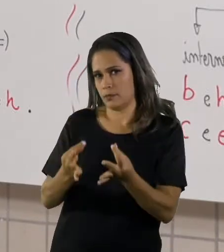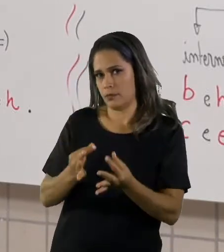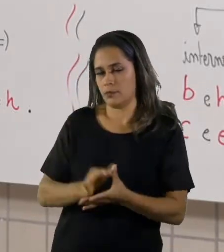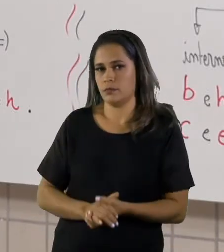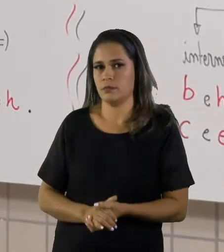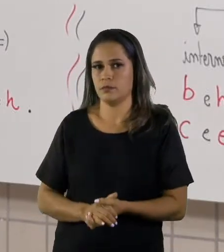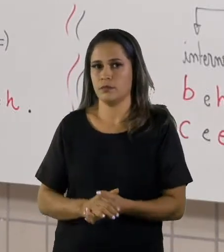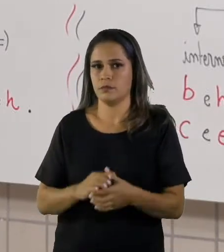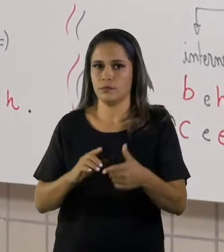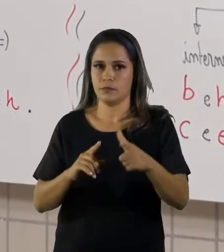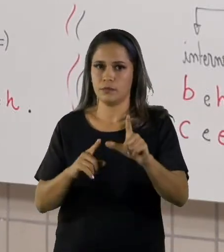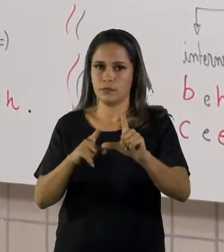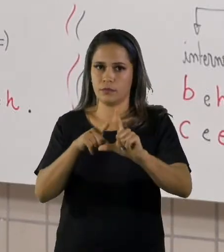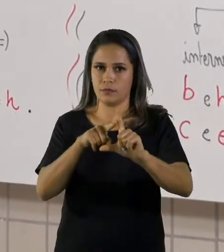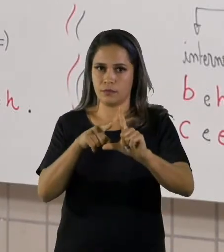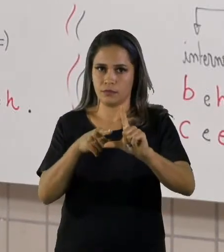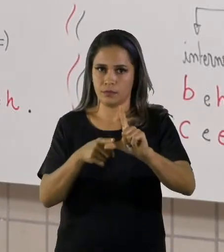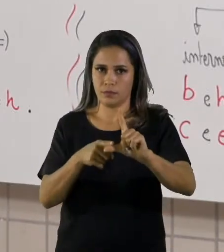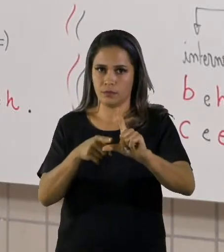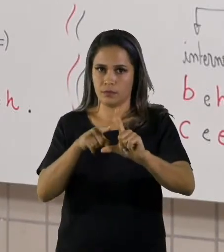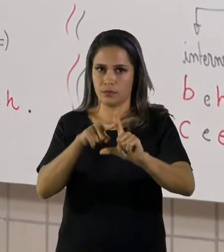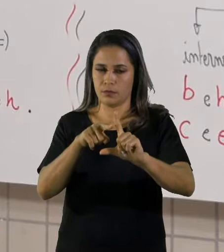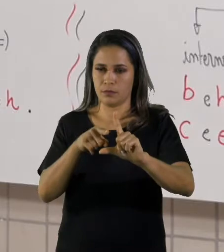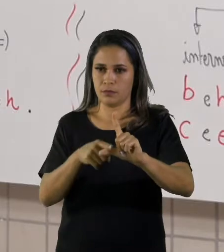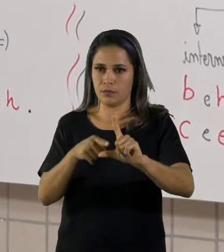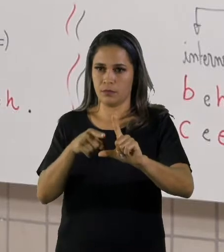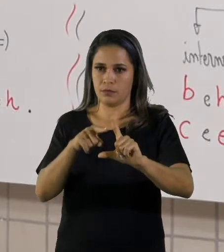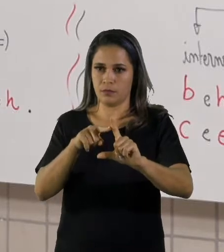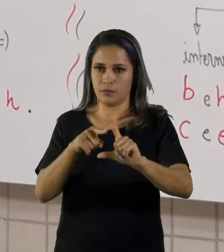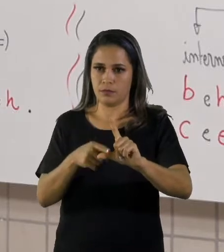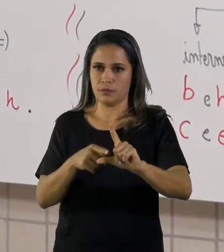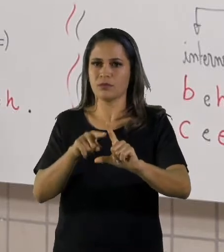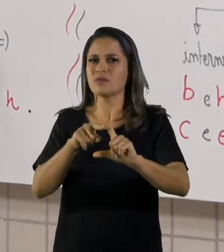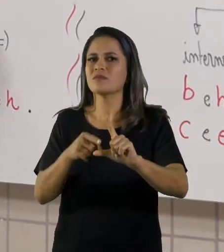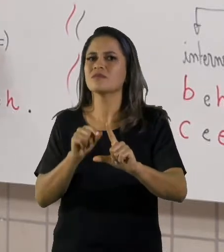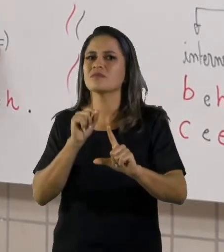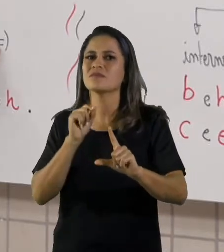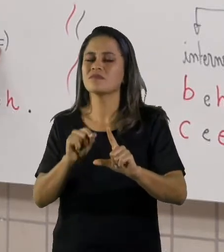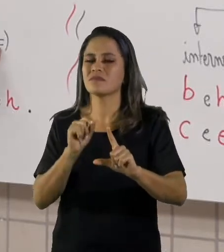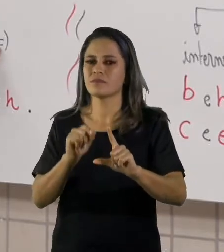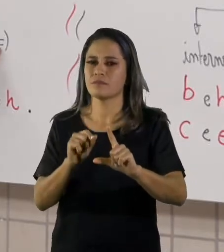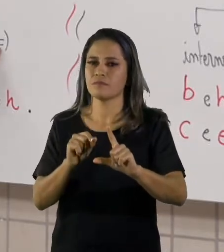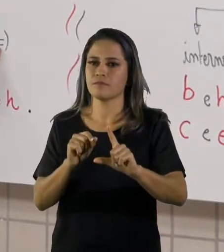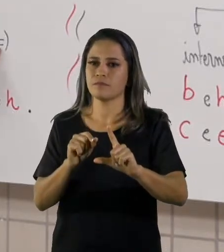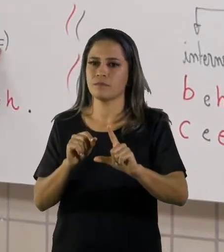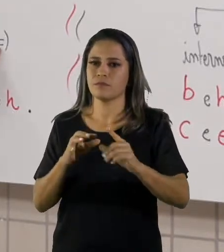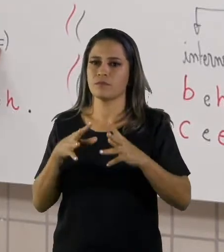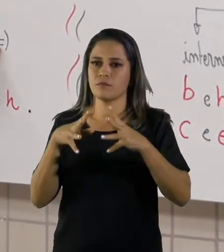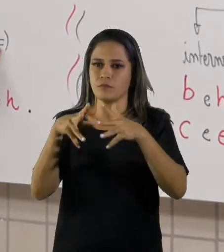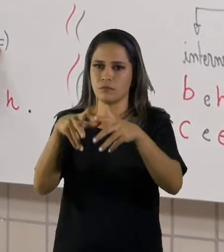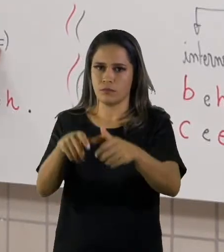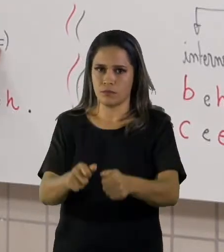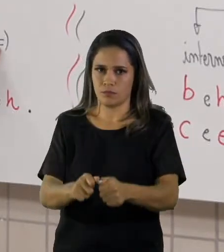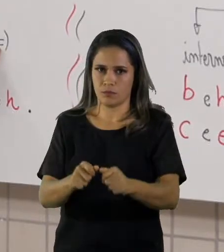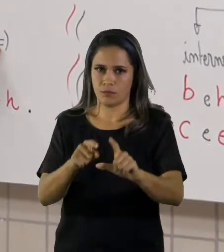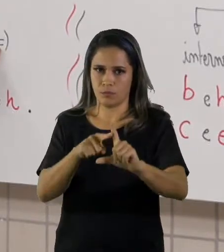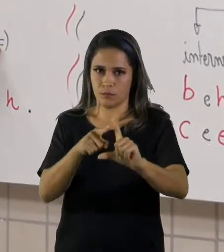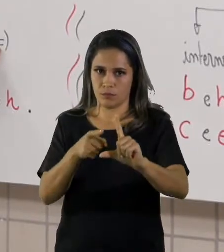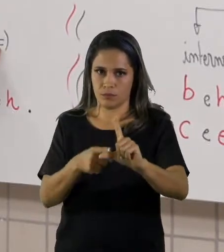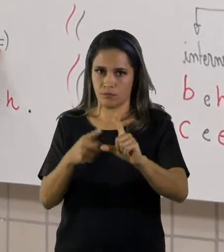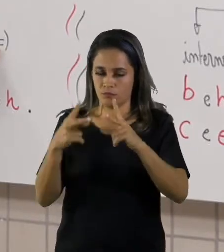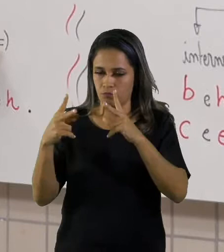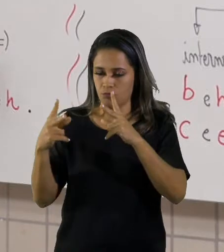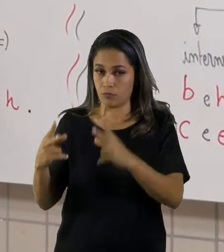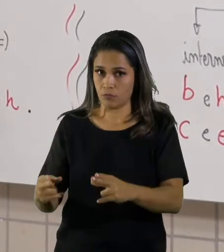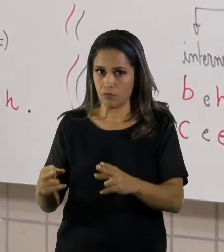os ângulos correspondentes. Bom, ângulos correspondentes são todos aqueles ângulos que as medidas são